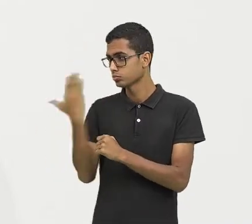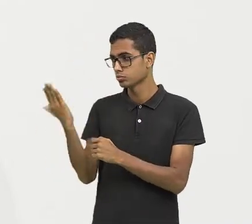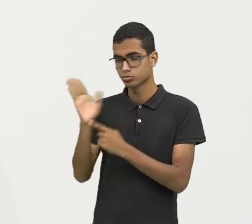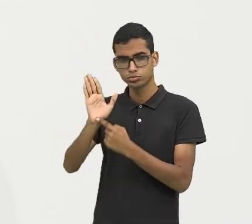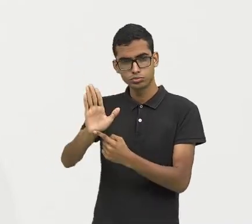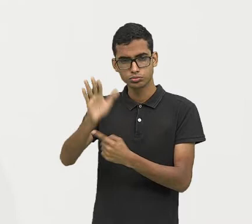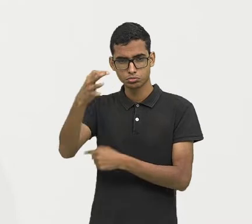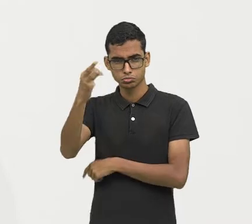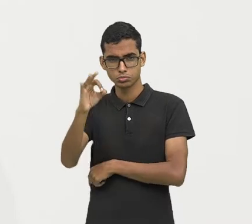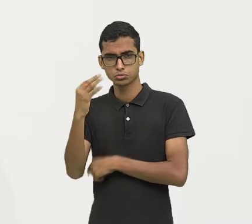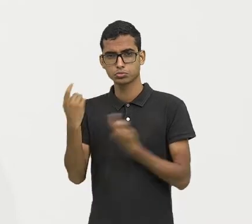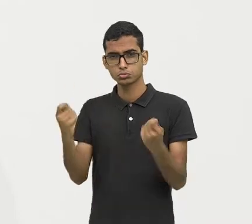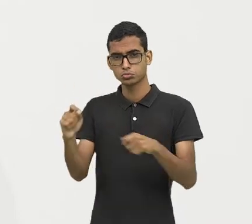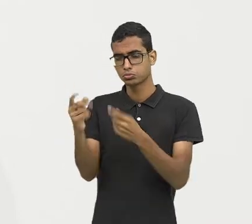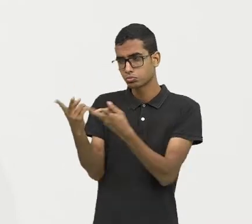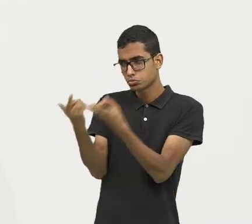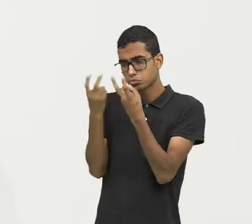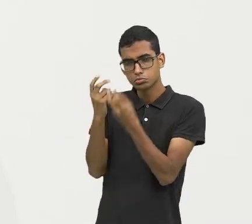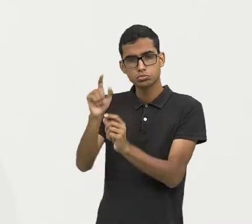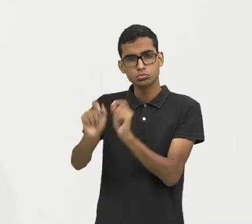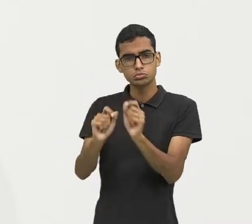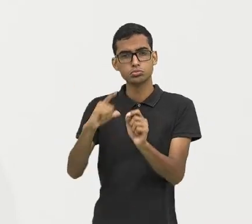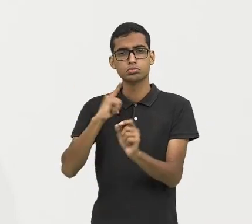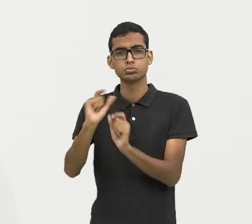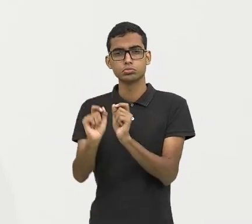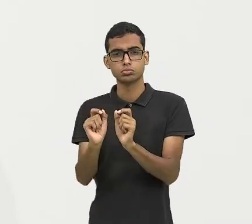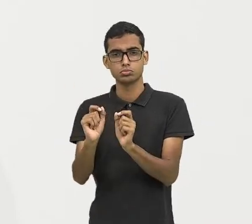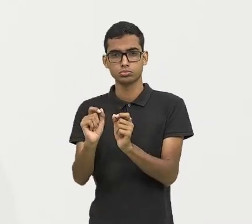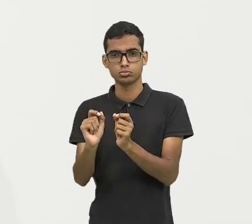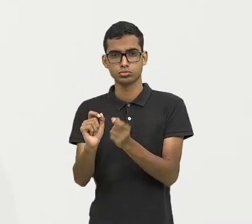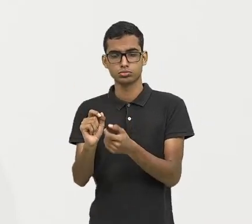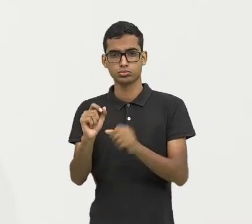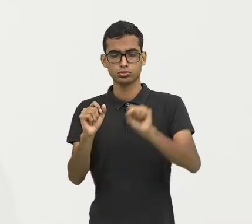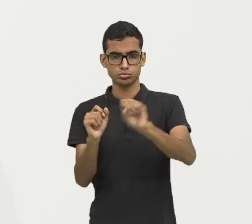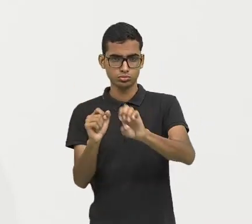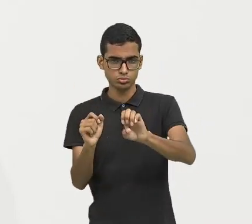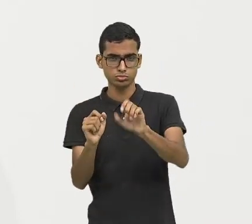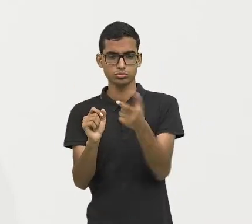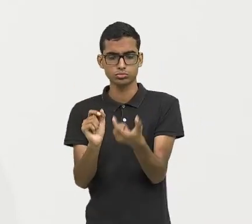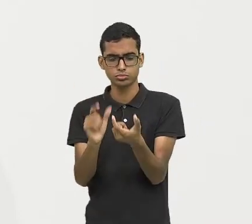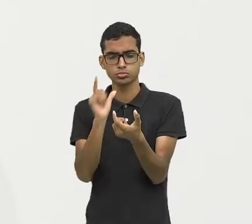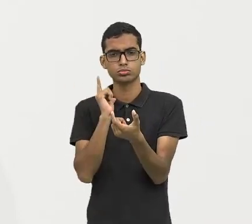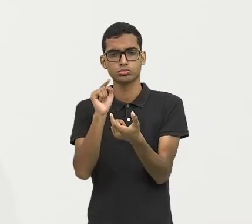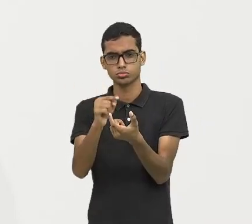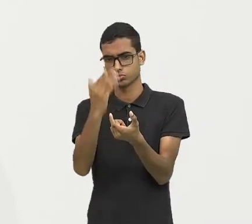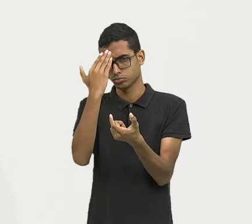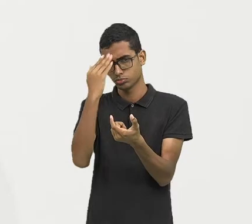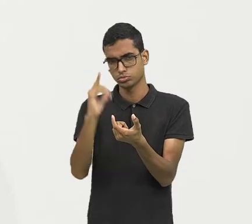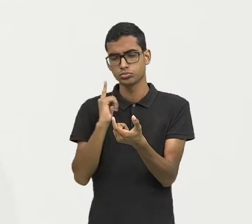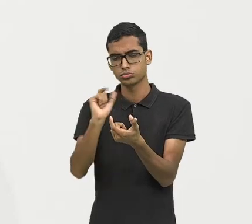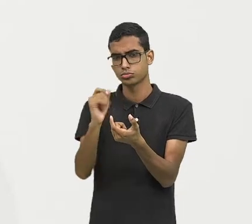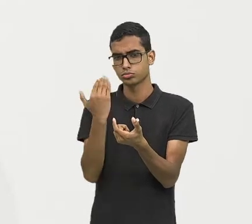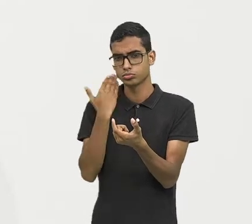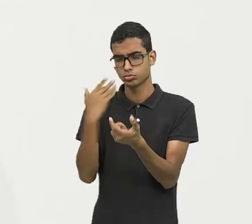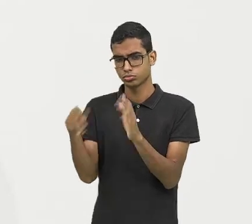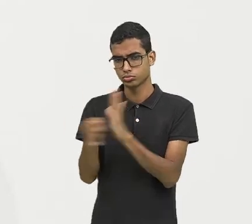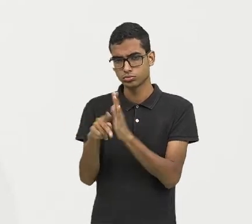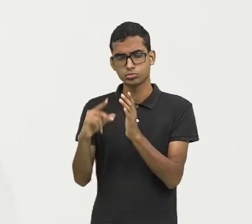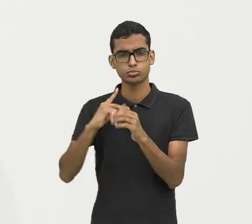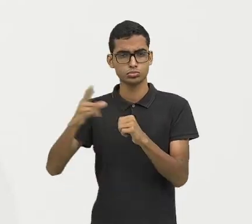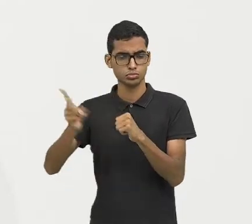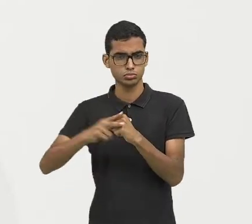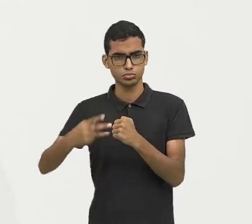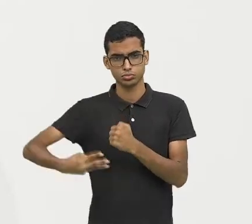pode observar que nós temos a partícula se, que a gente sabe que acompanhada de um verbo na terceira pessoa